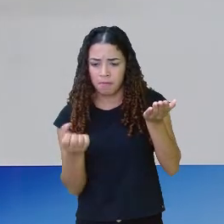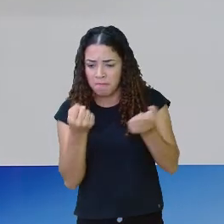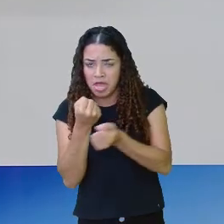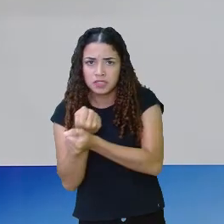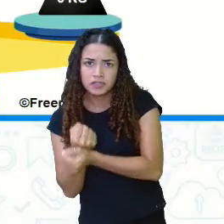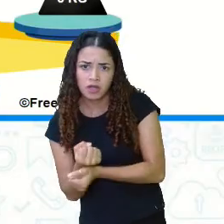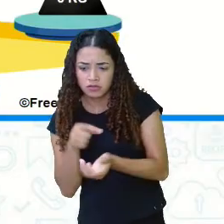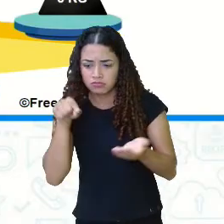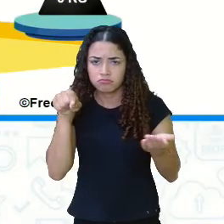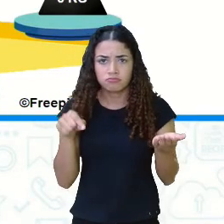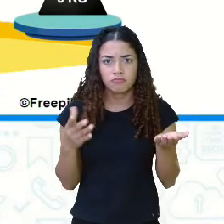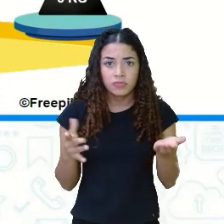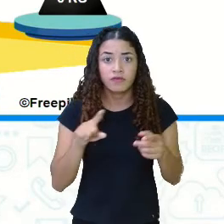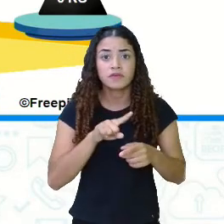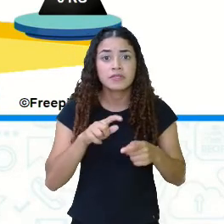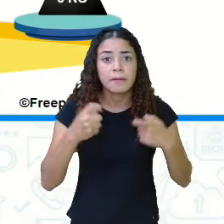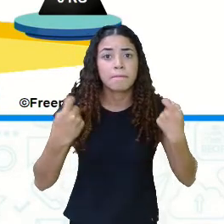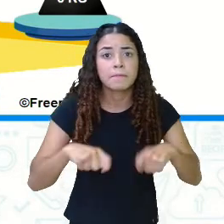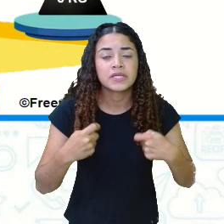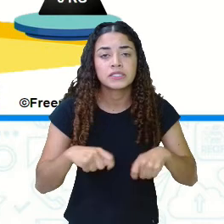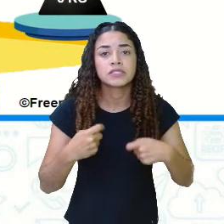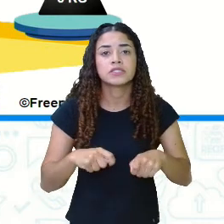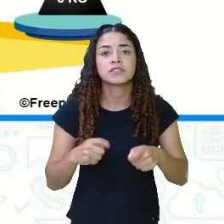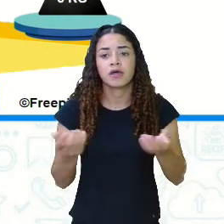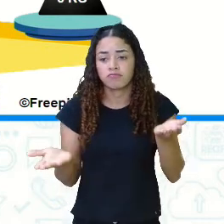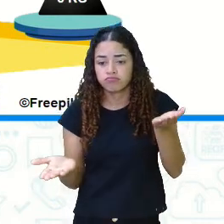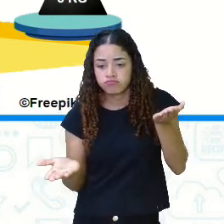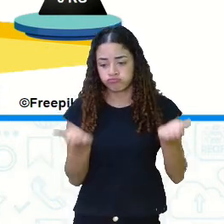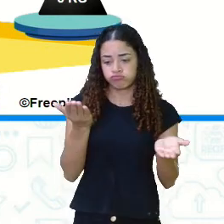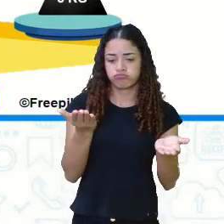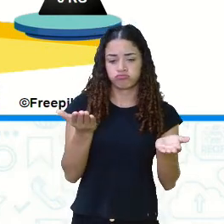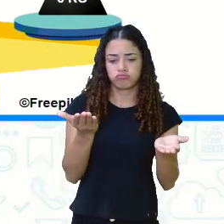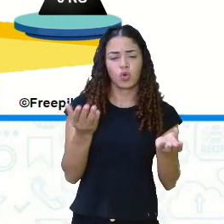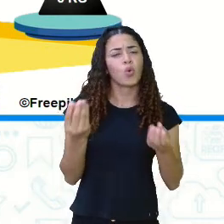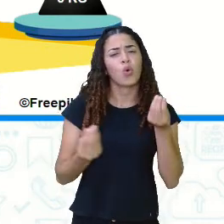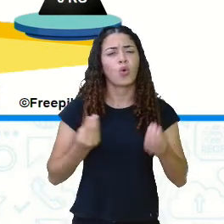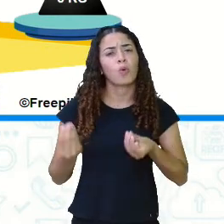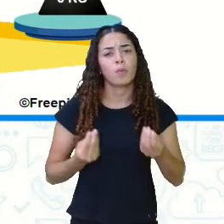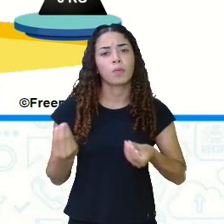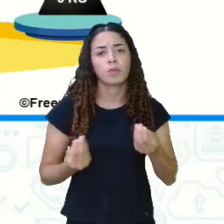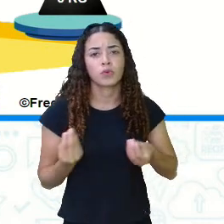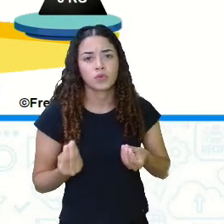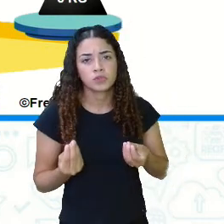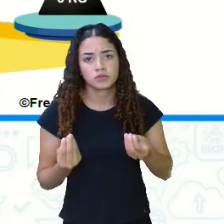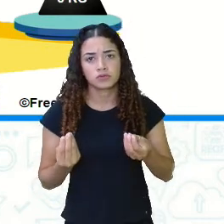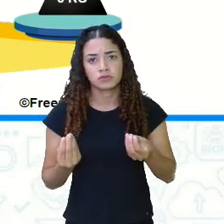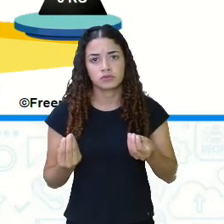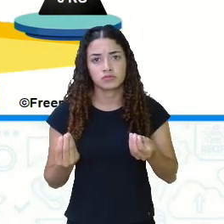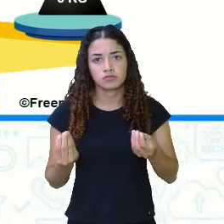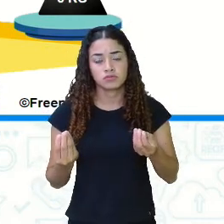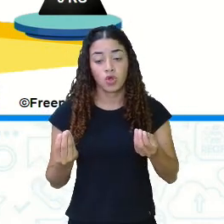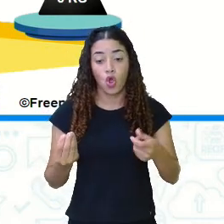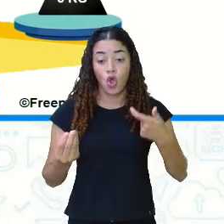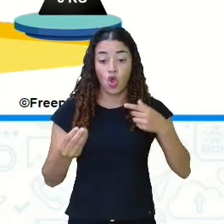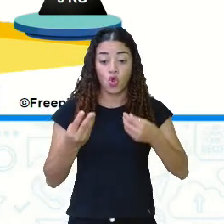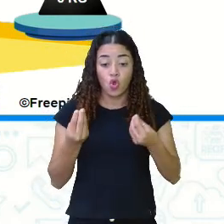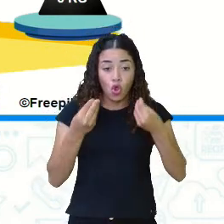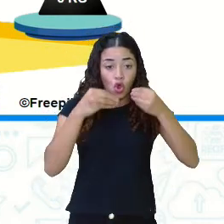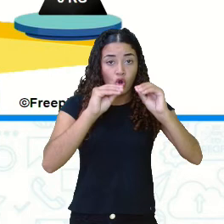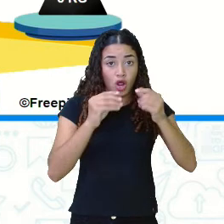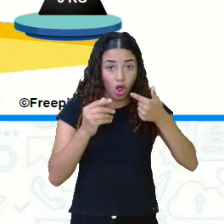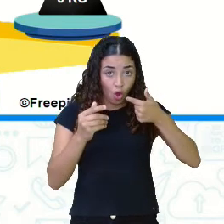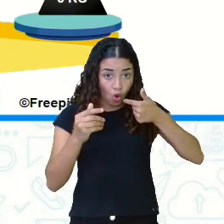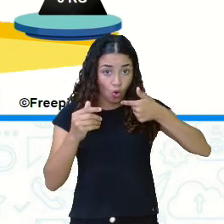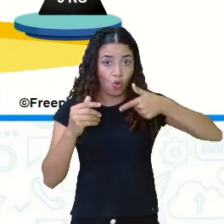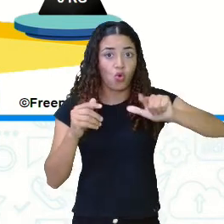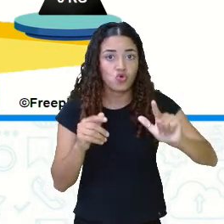O que você precisa fazer para que a balança volte a ficar equilibrada? Colocar o mesmo produto, ainda que não tenha o